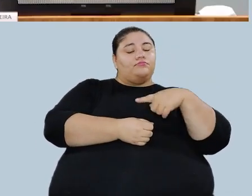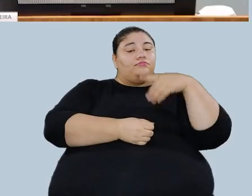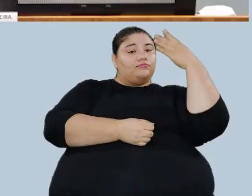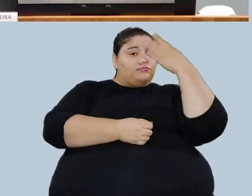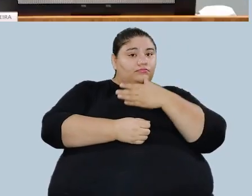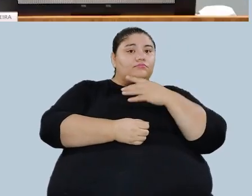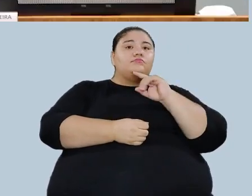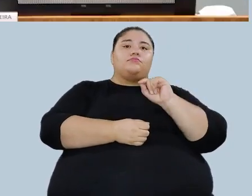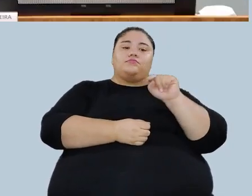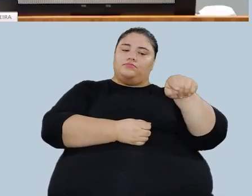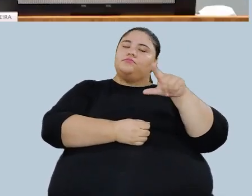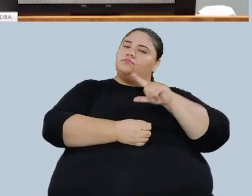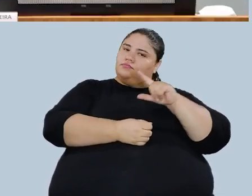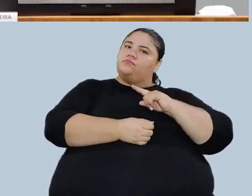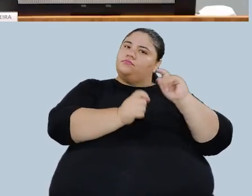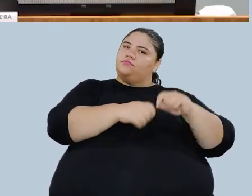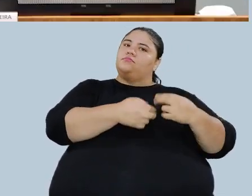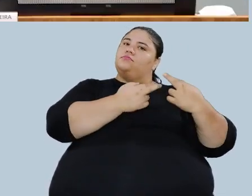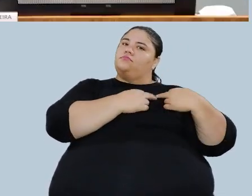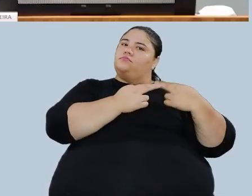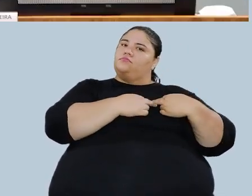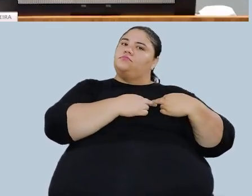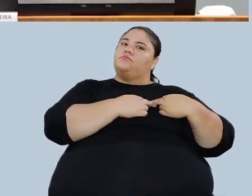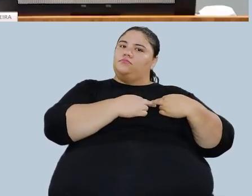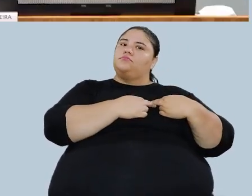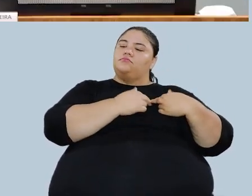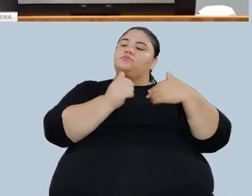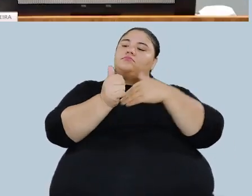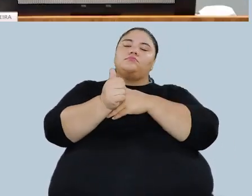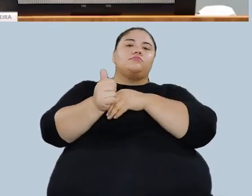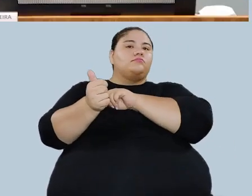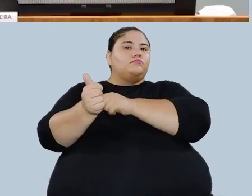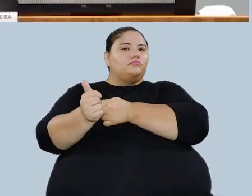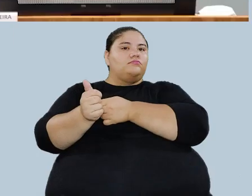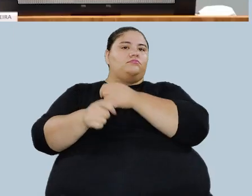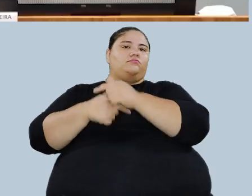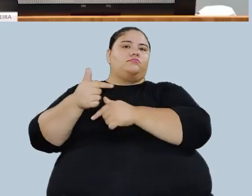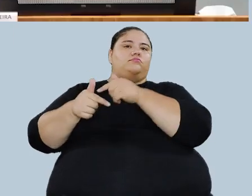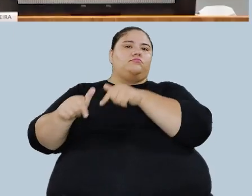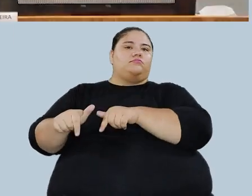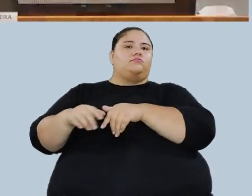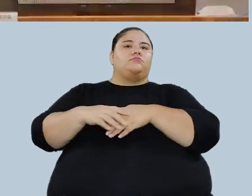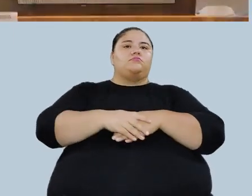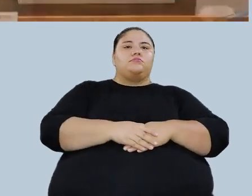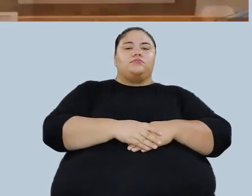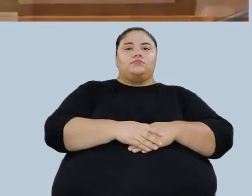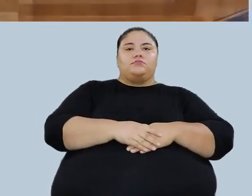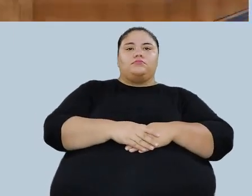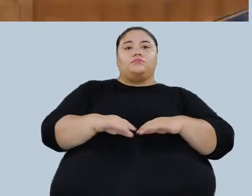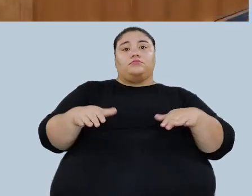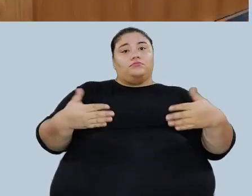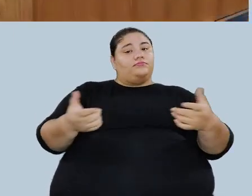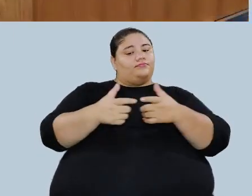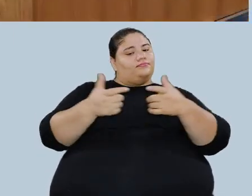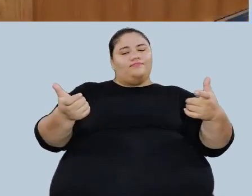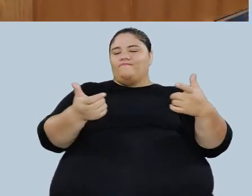prova de que ele tem, sim, condições de prover o sigilo fiscal naquela operação. São mais de 5 mil municípios. Pois é, e a